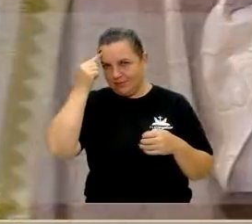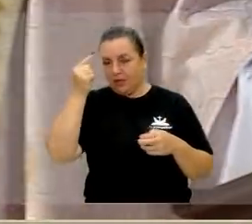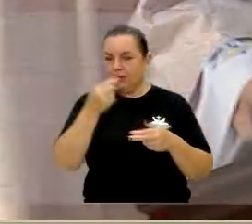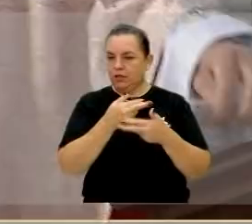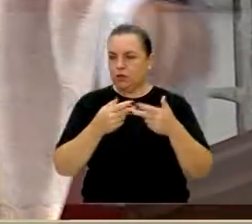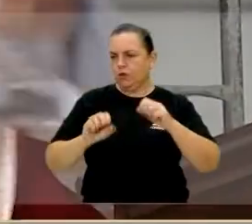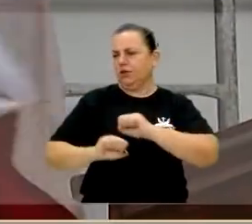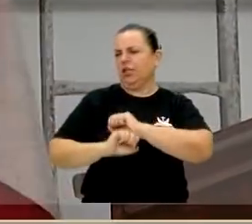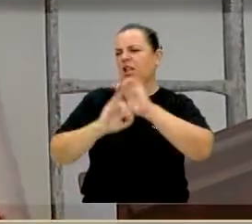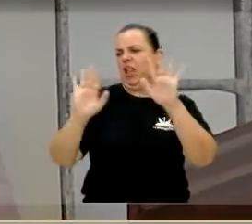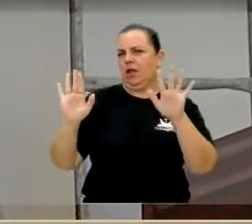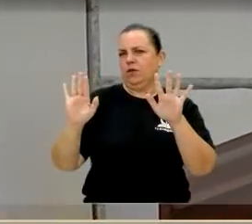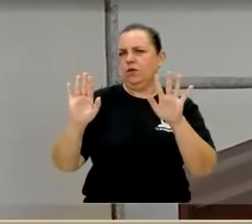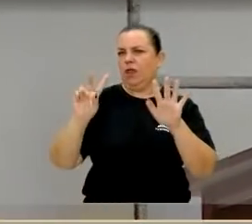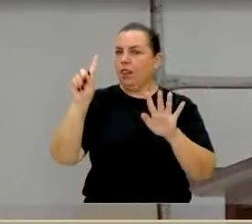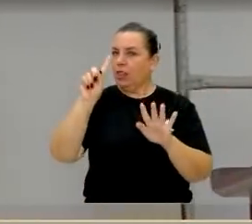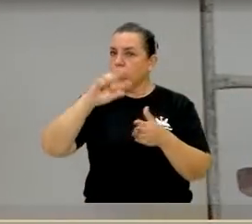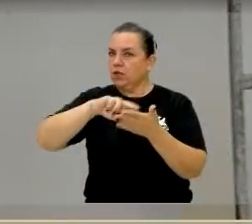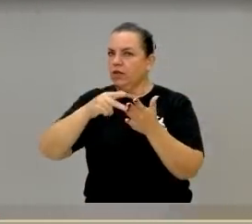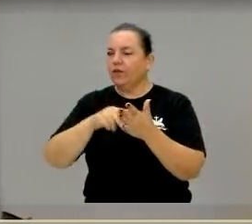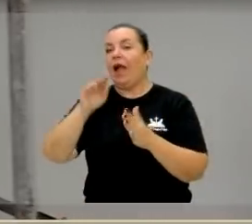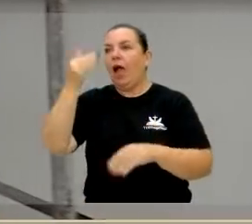significa compreendido.